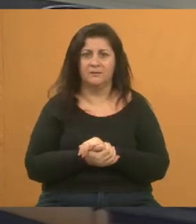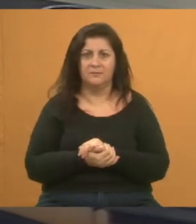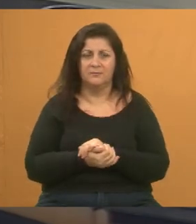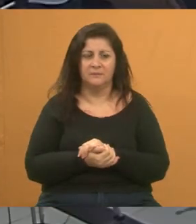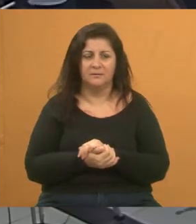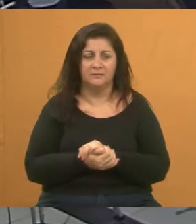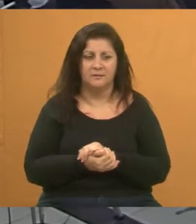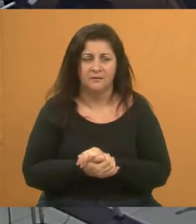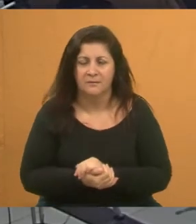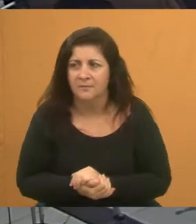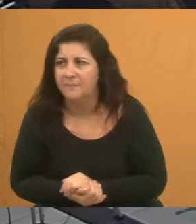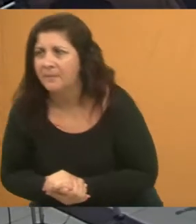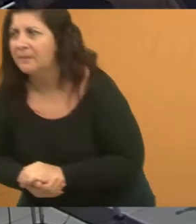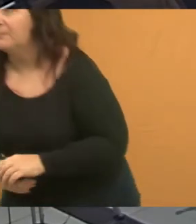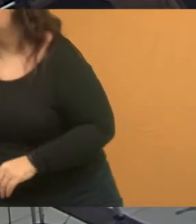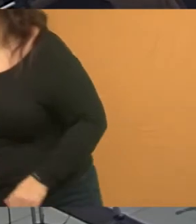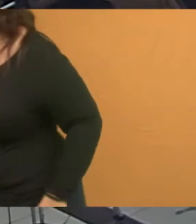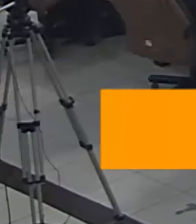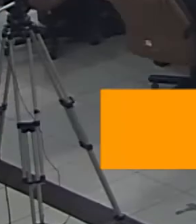projeto.